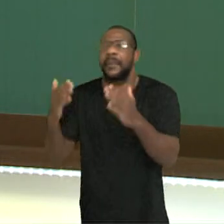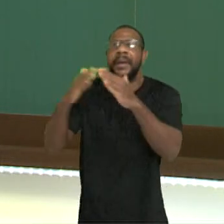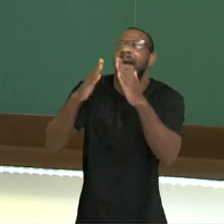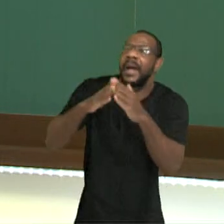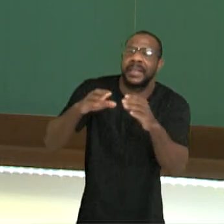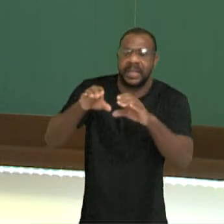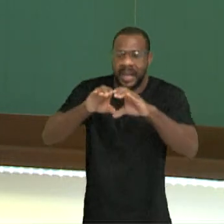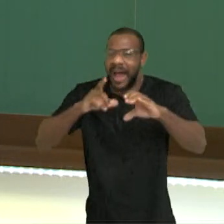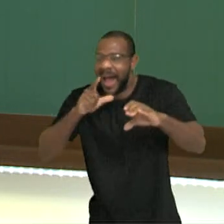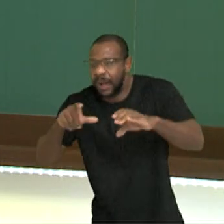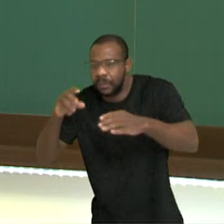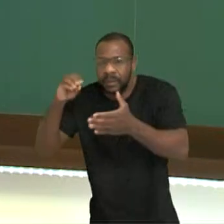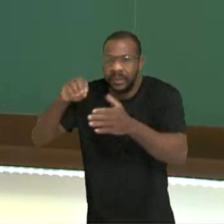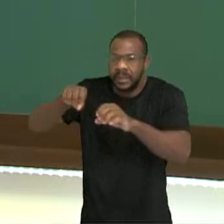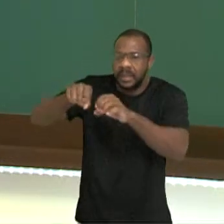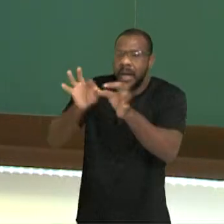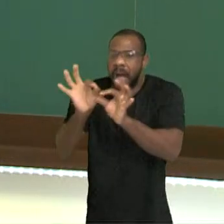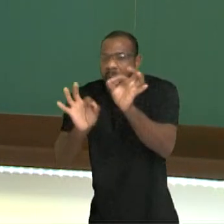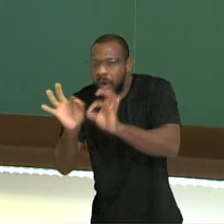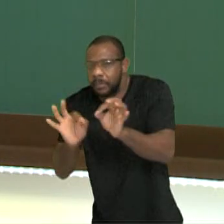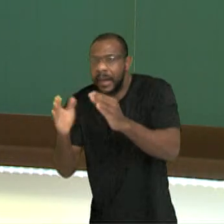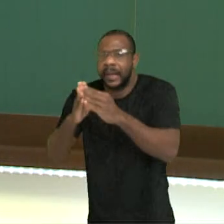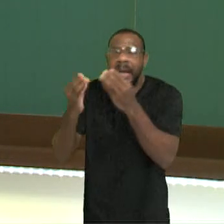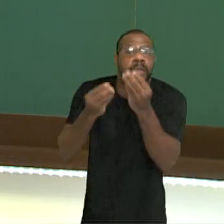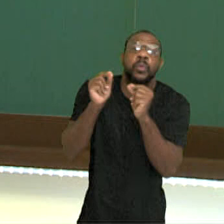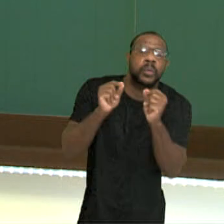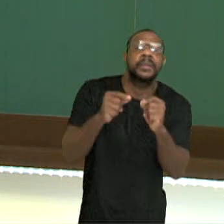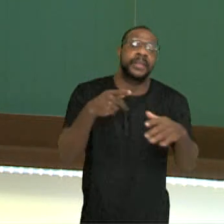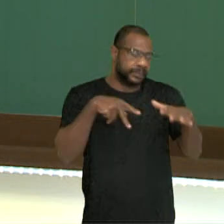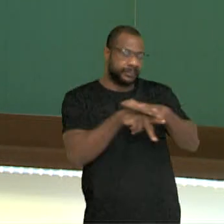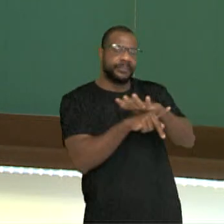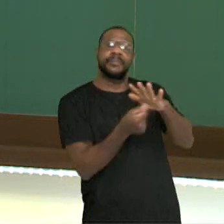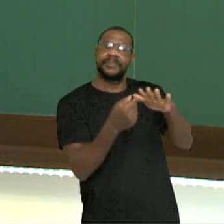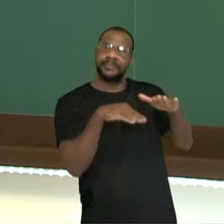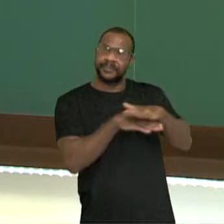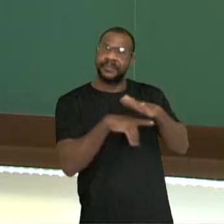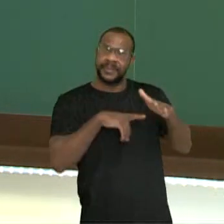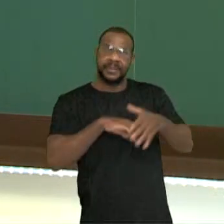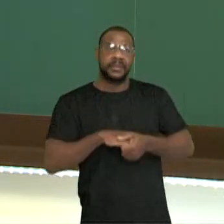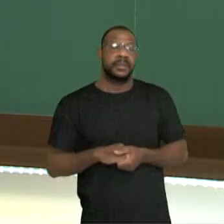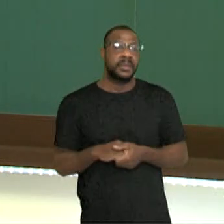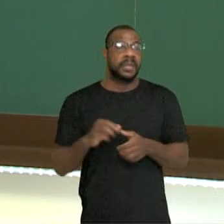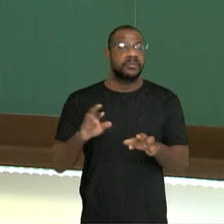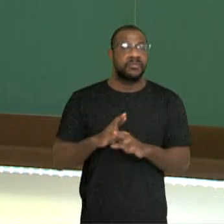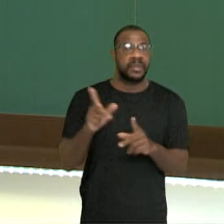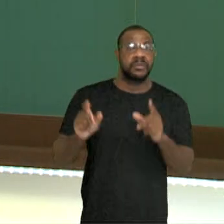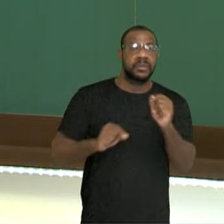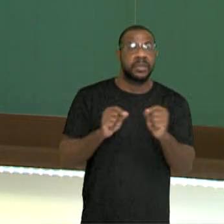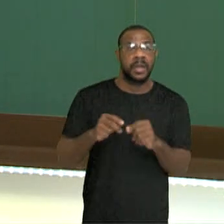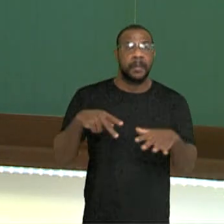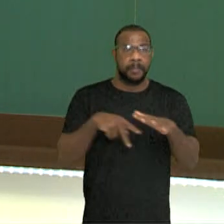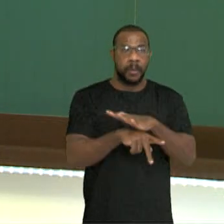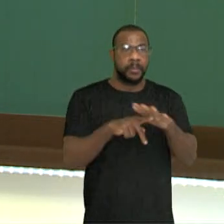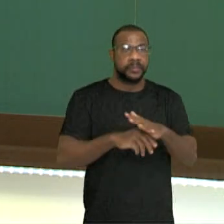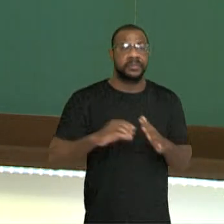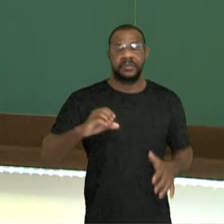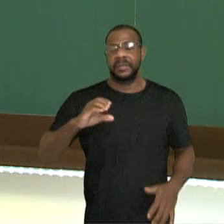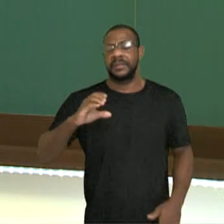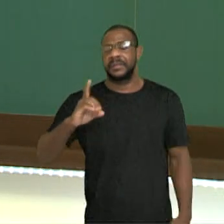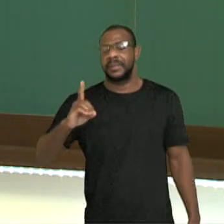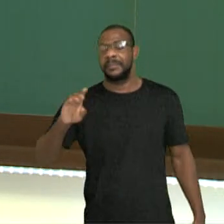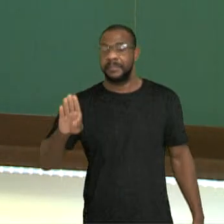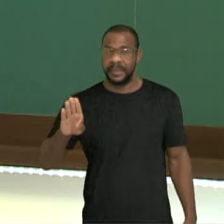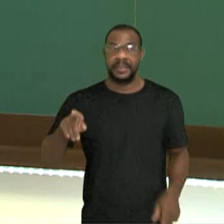recorrer a financiamento, ou seja, pagar juros. Vimos as principais diferenças entre poupança e CDB,